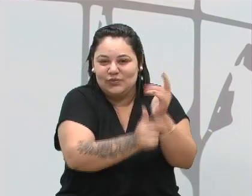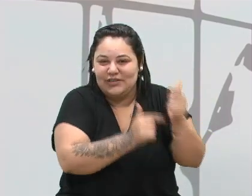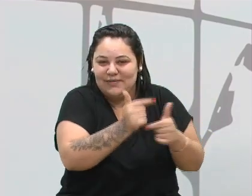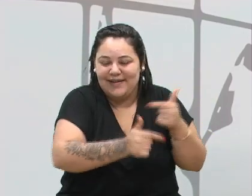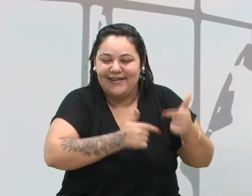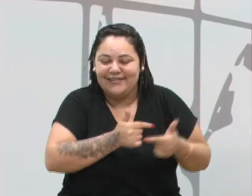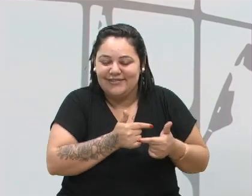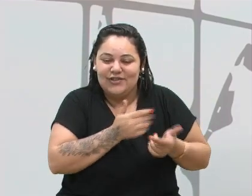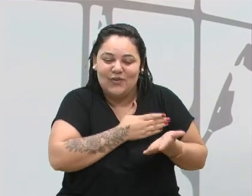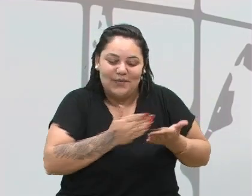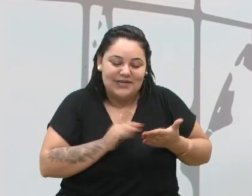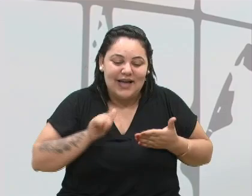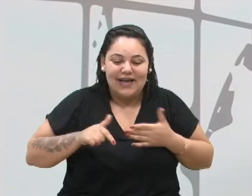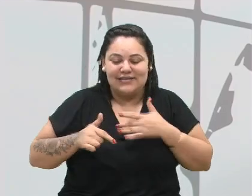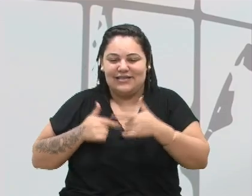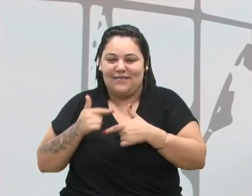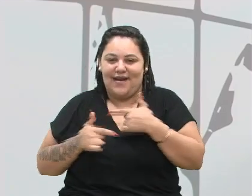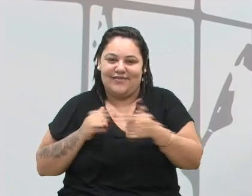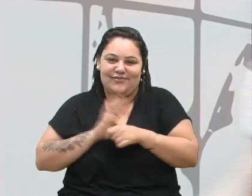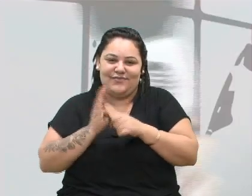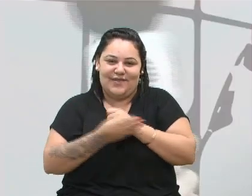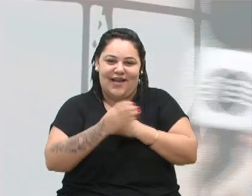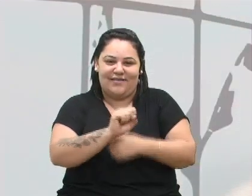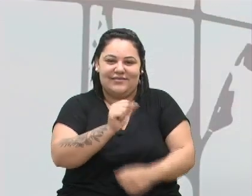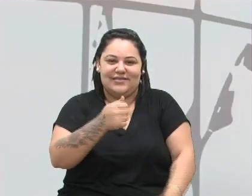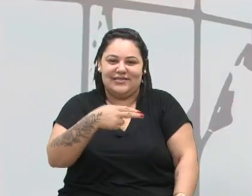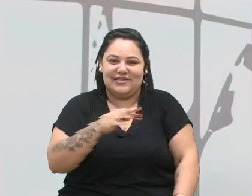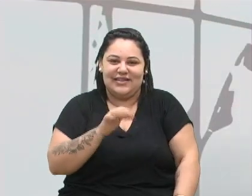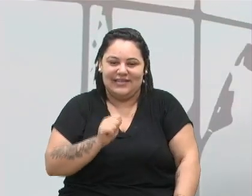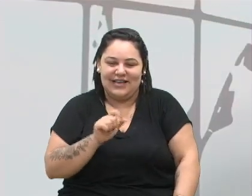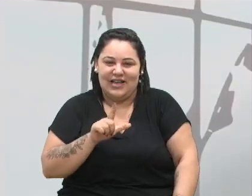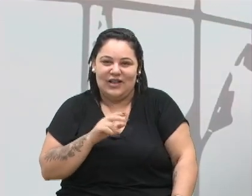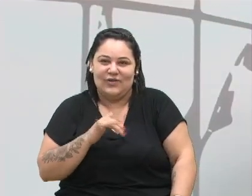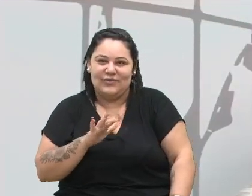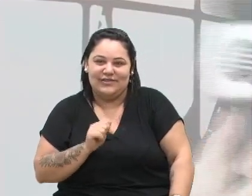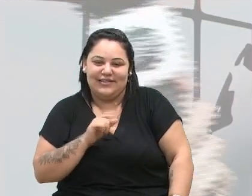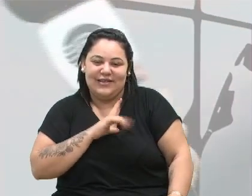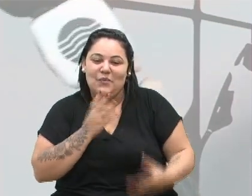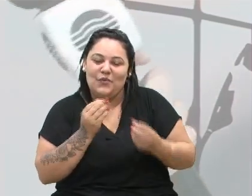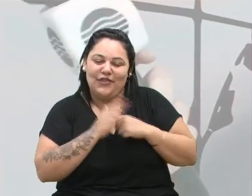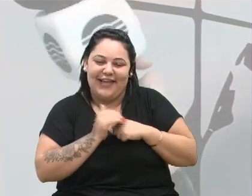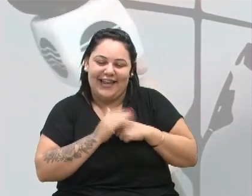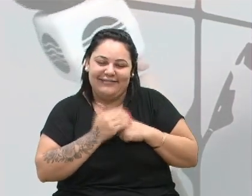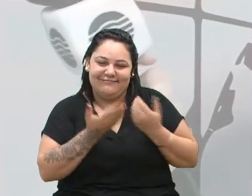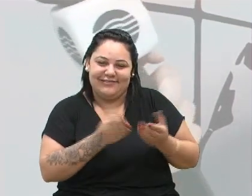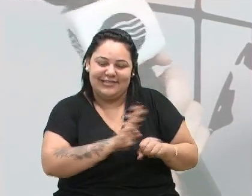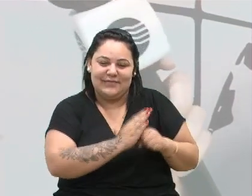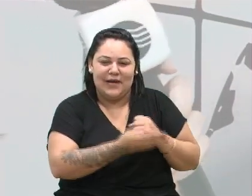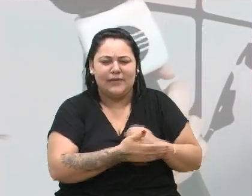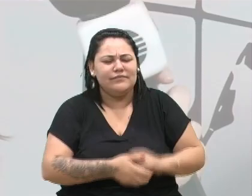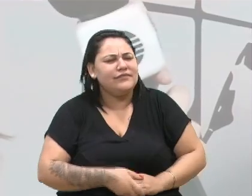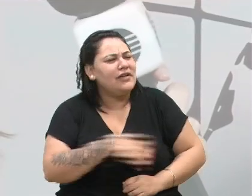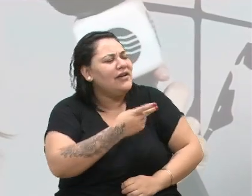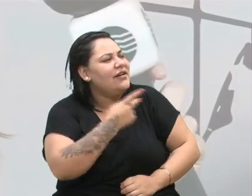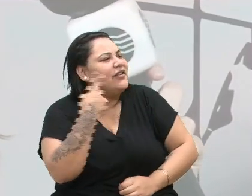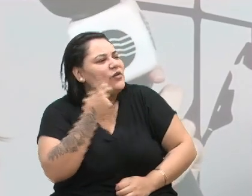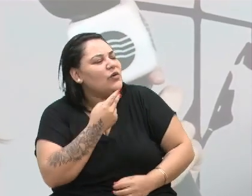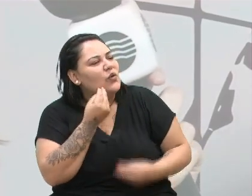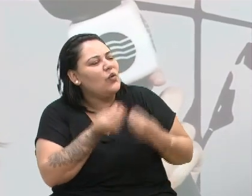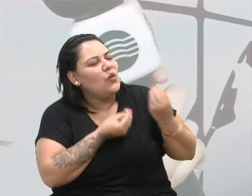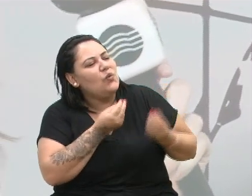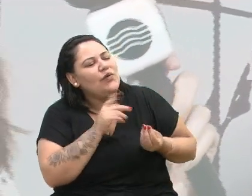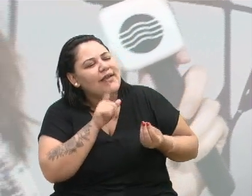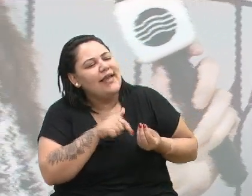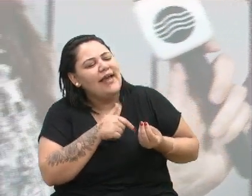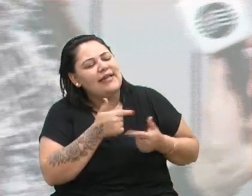esse lançamento no bairro Santa Lúcia, que eu tenho muito carinho para o nosso bairro. Sim. Vereador, como é que vai se dar essa